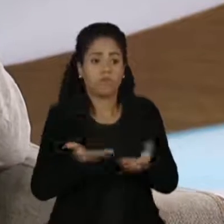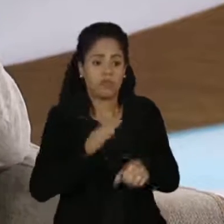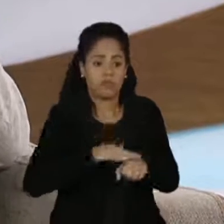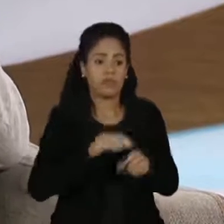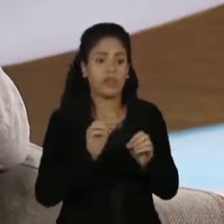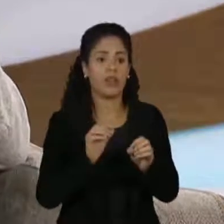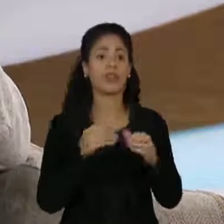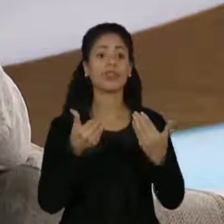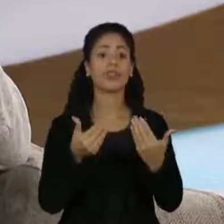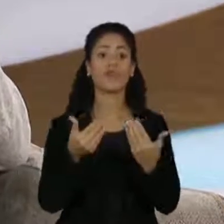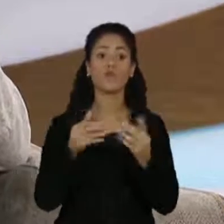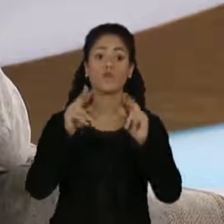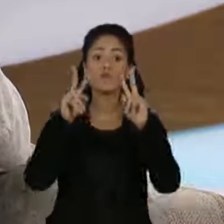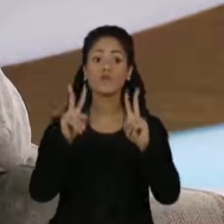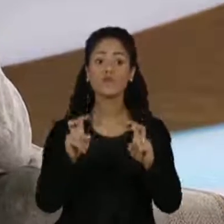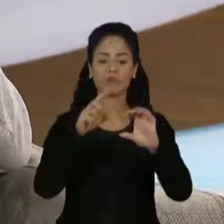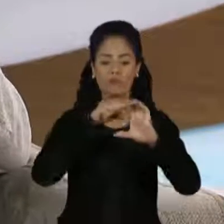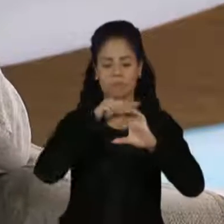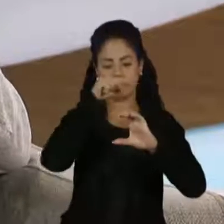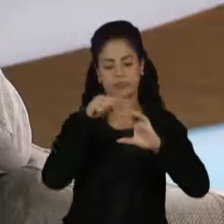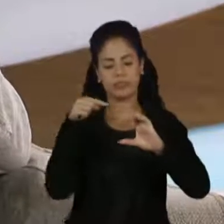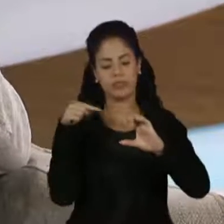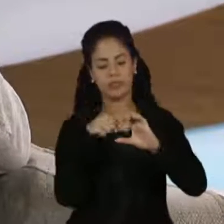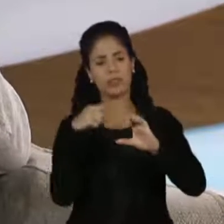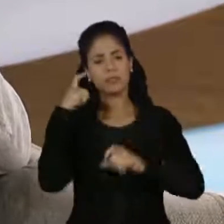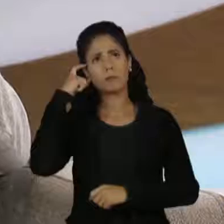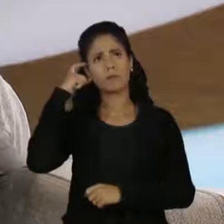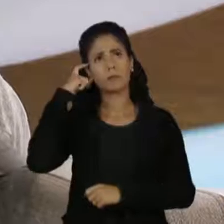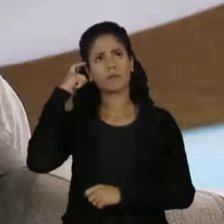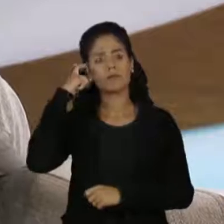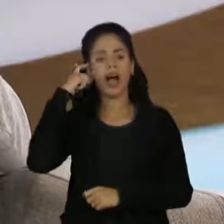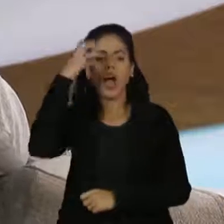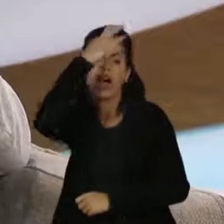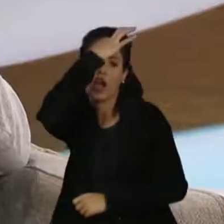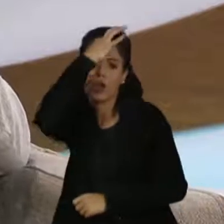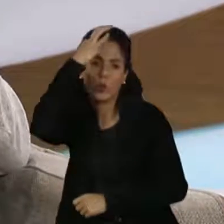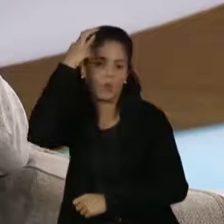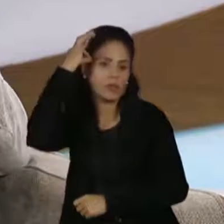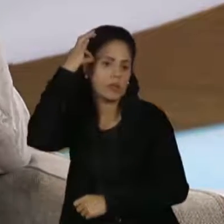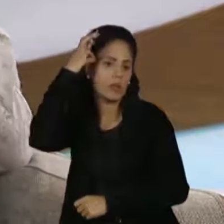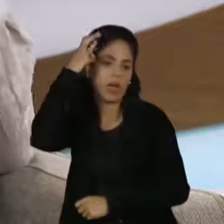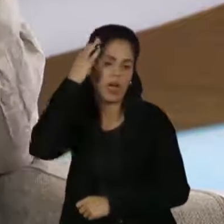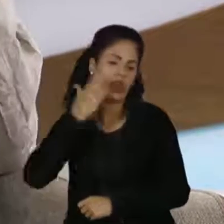fala de ciência, a gente não pode ter uma mentalidade inocente do